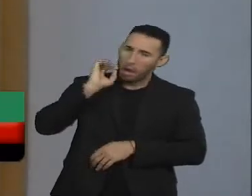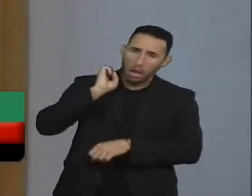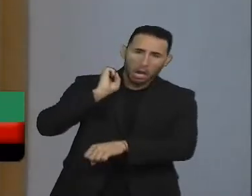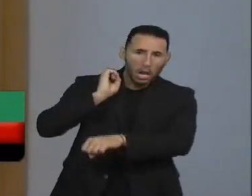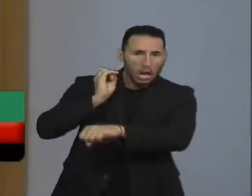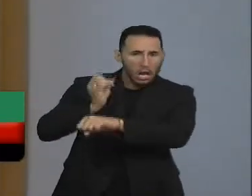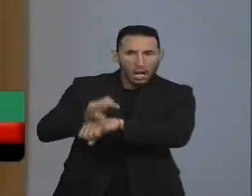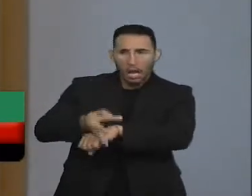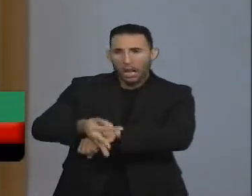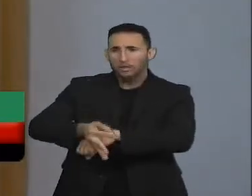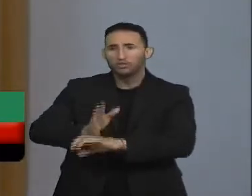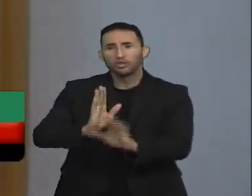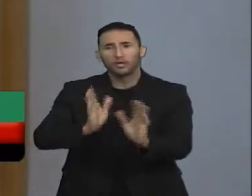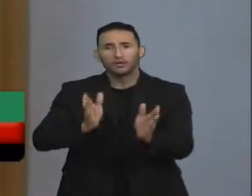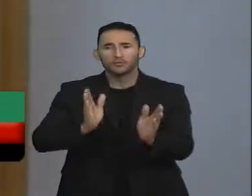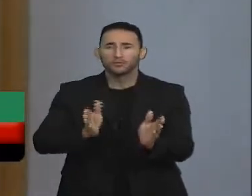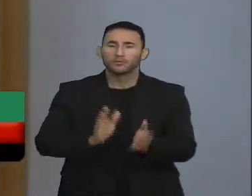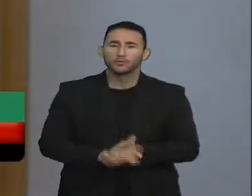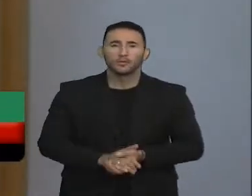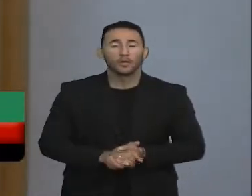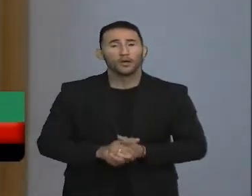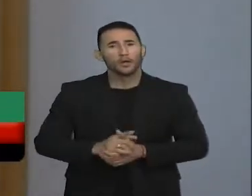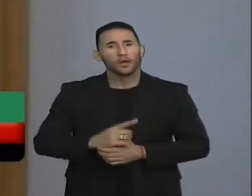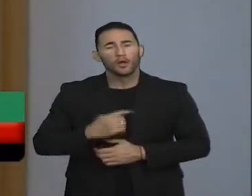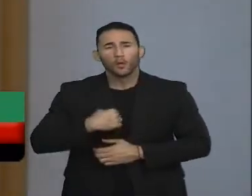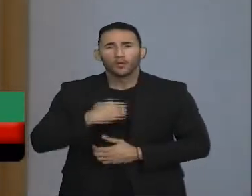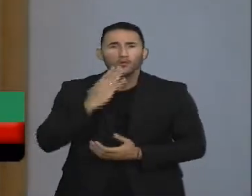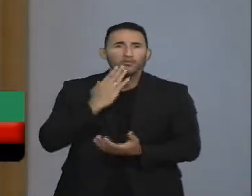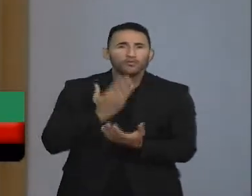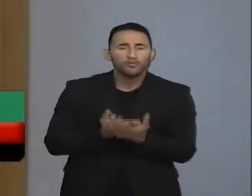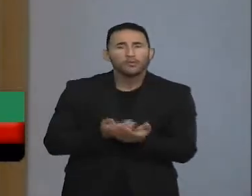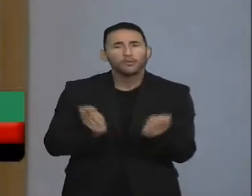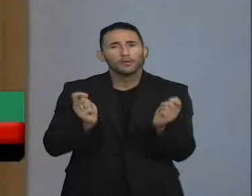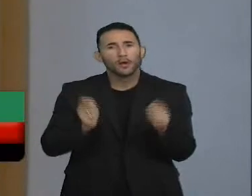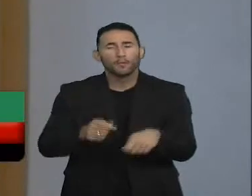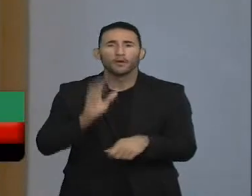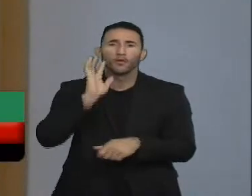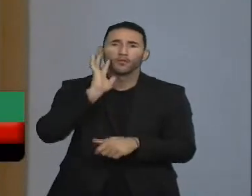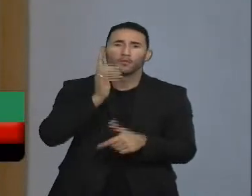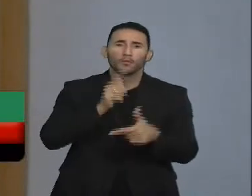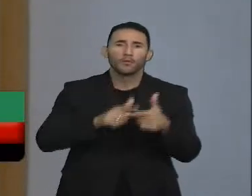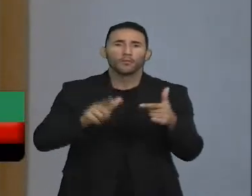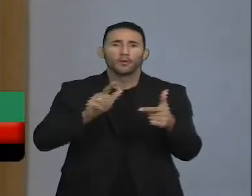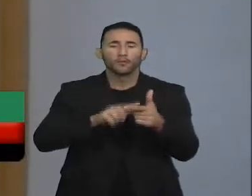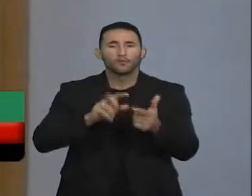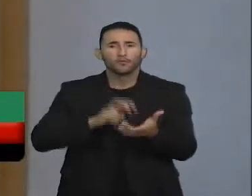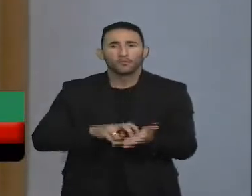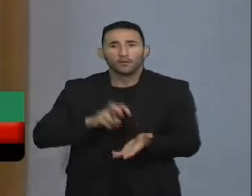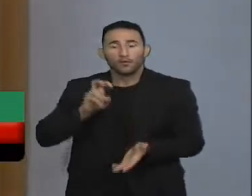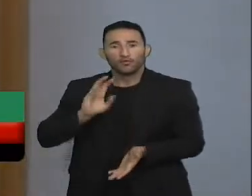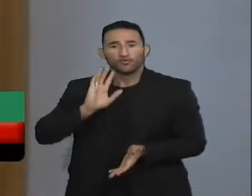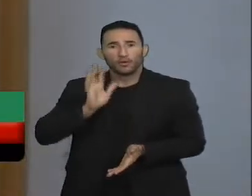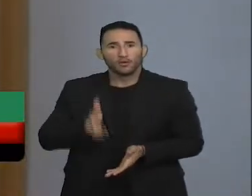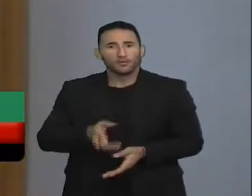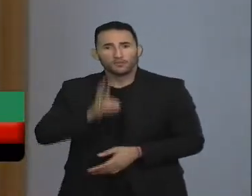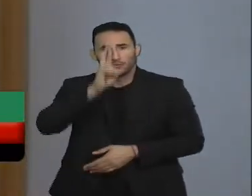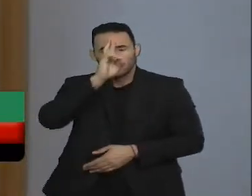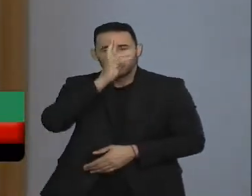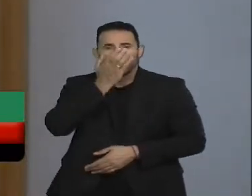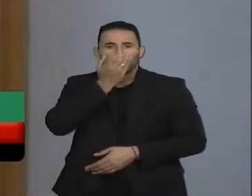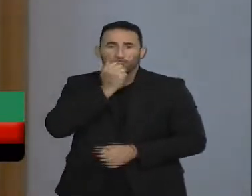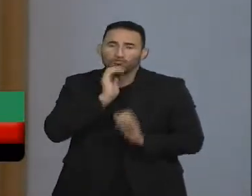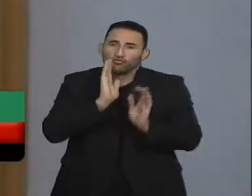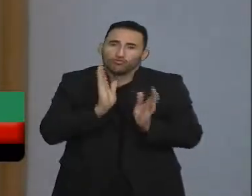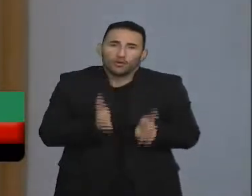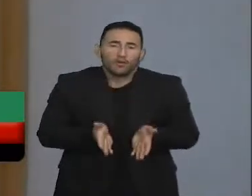E aí a gente, eu sempre entendi que a gente já pode resolver os problemas todos pela manhã, vim almoçado aqui para casa, né?